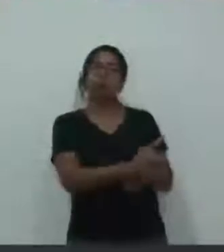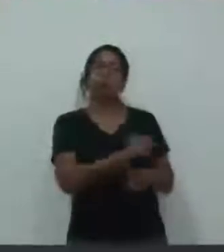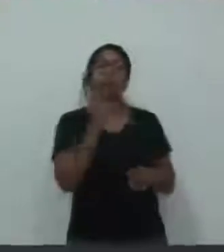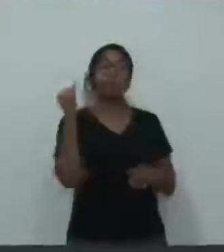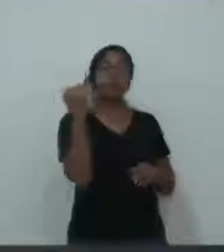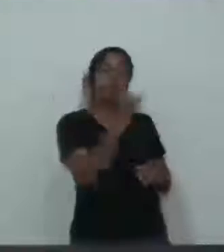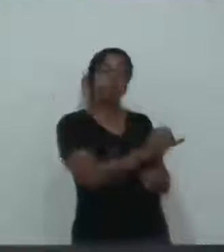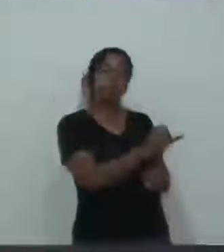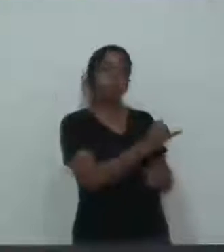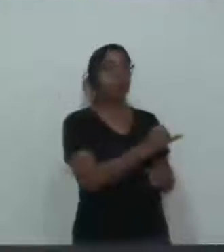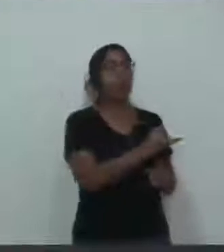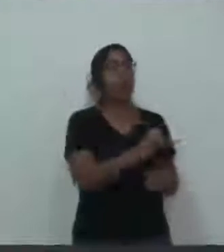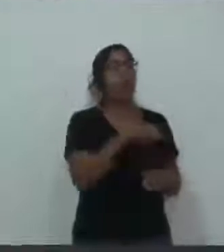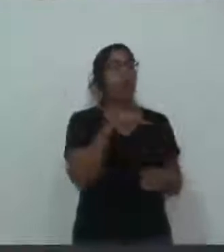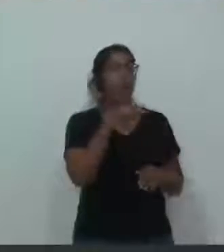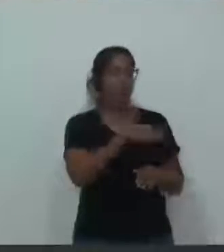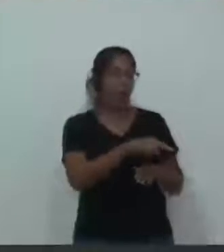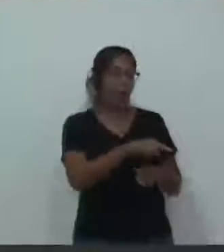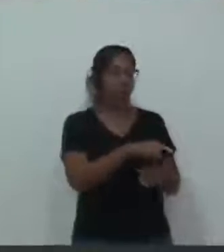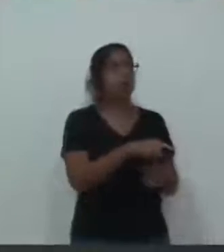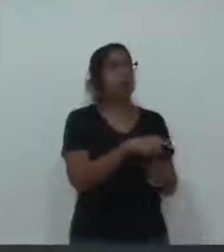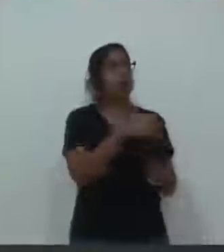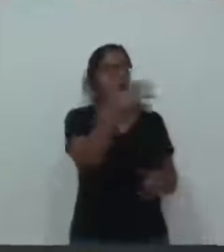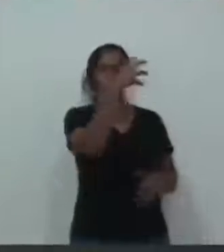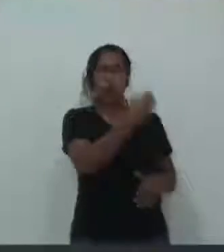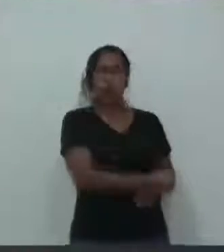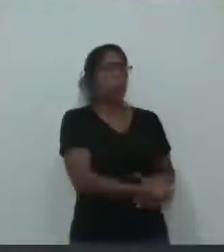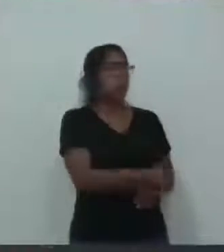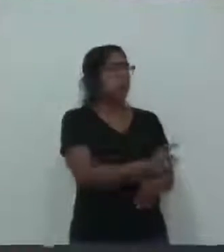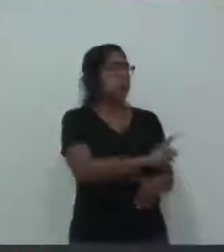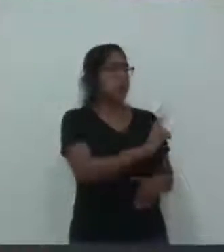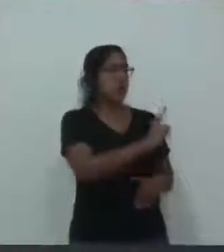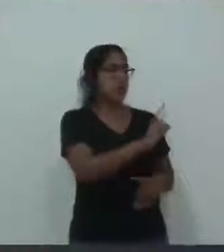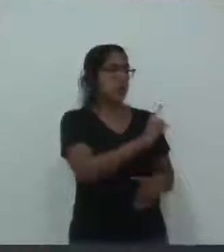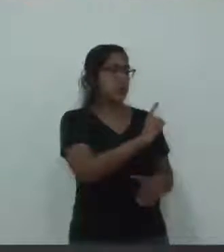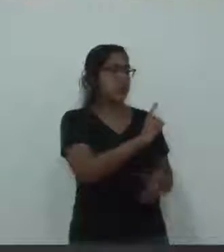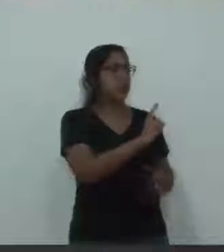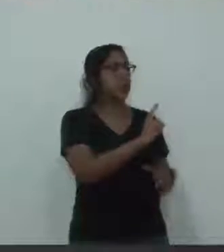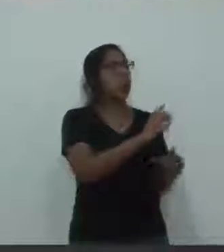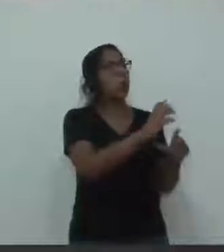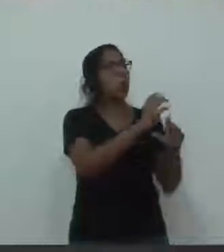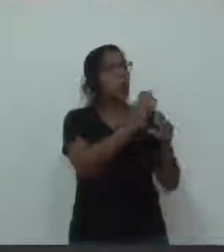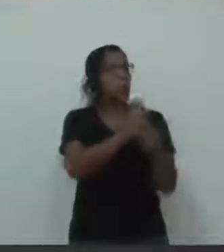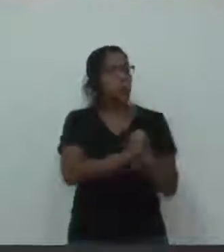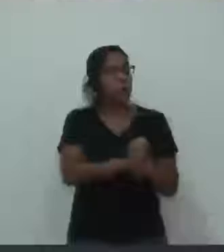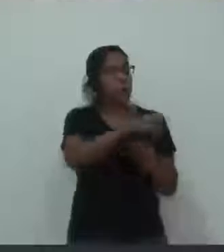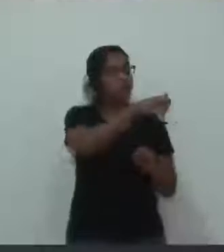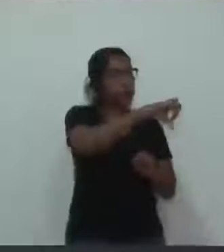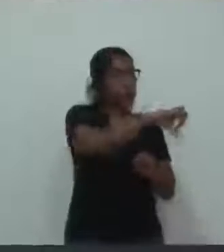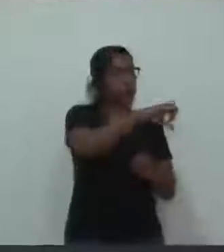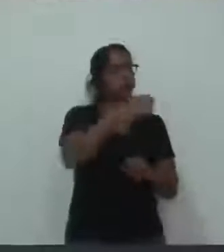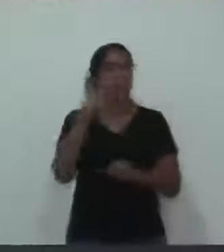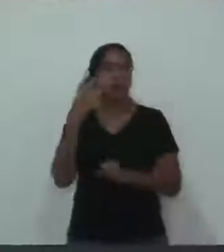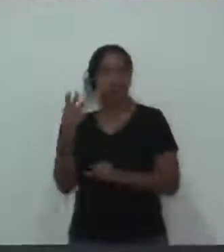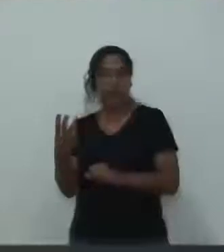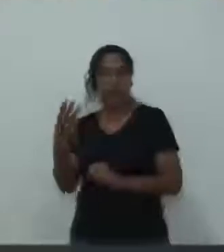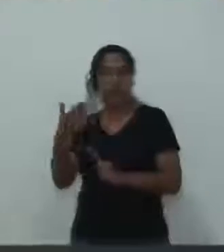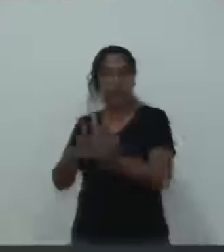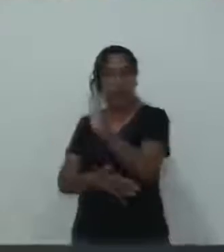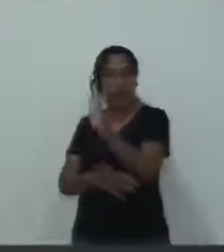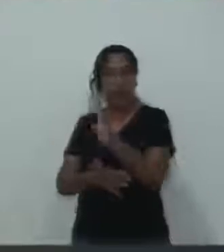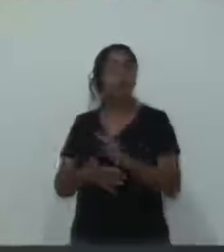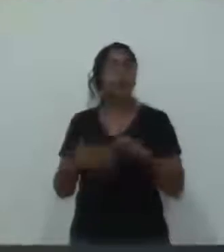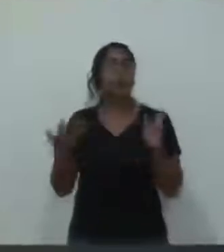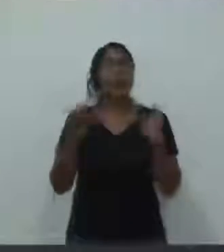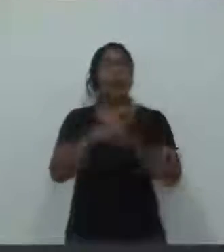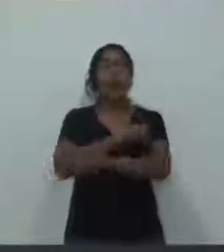Senhor presidente, foi 9 votos contrários e 3 a favor.